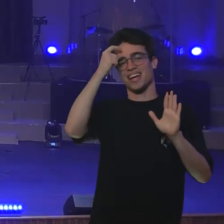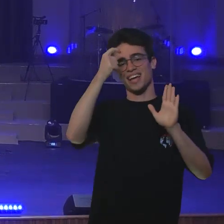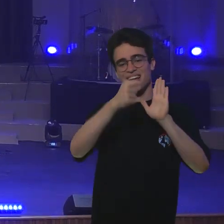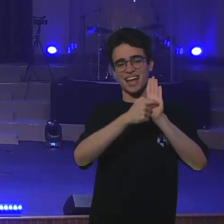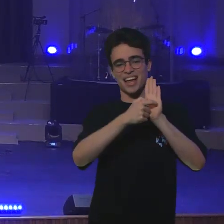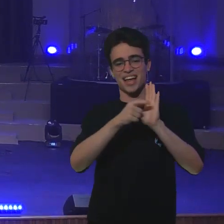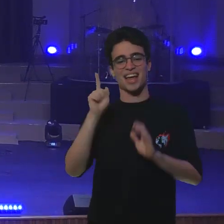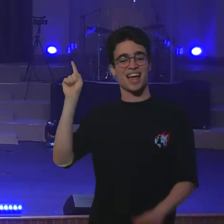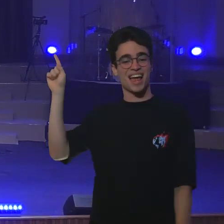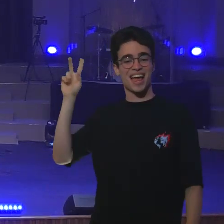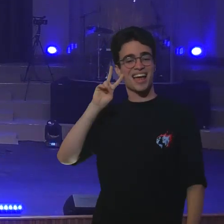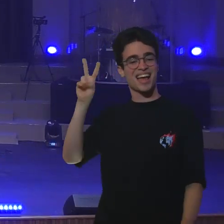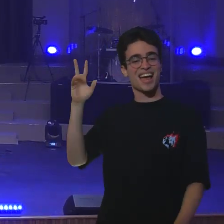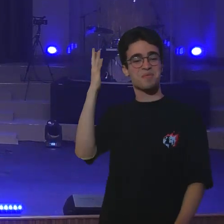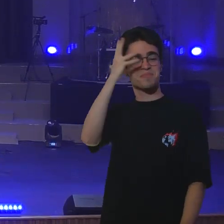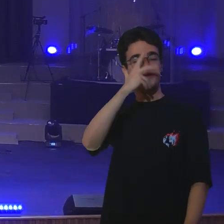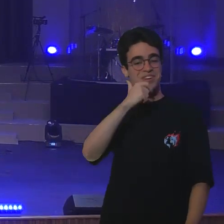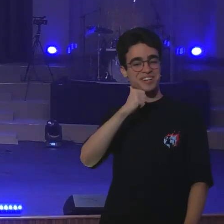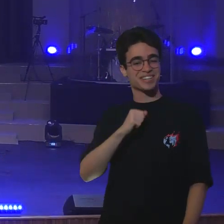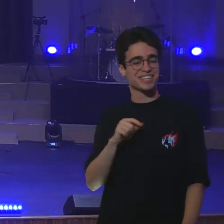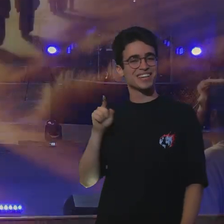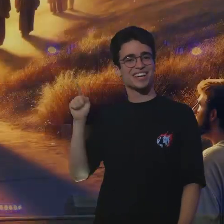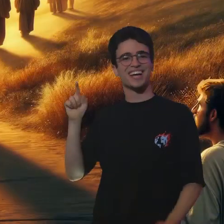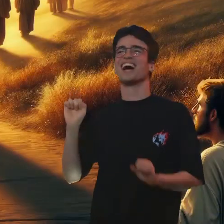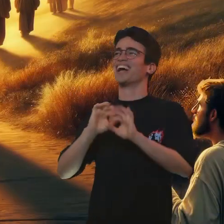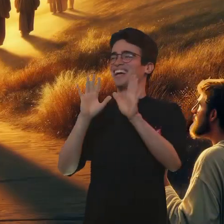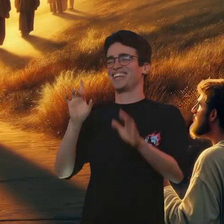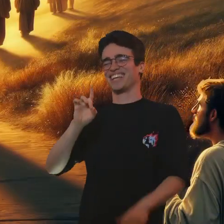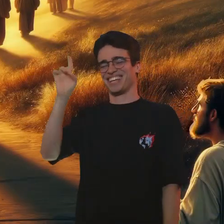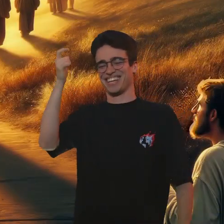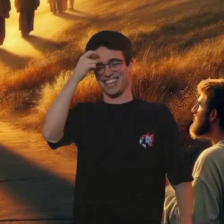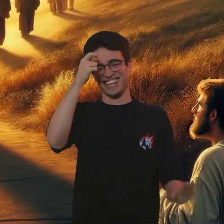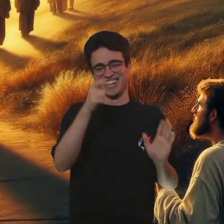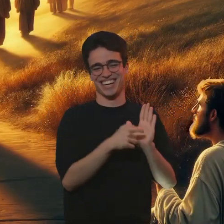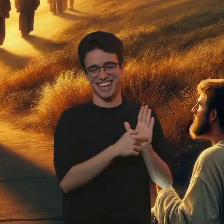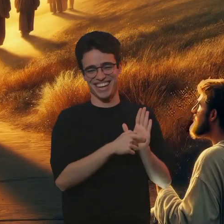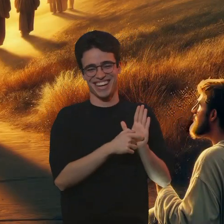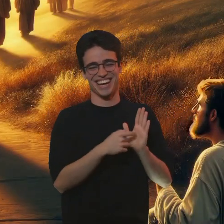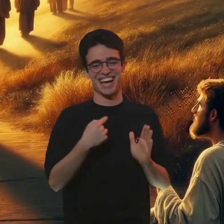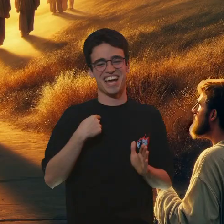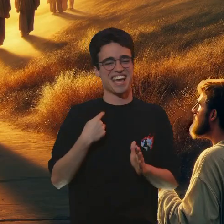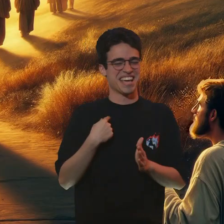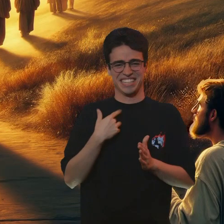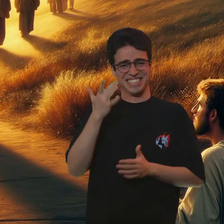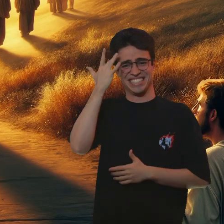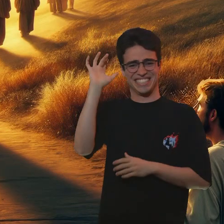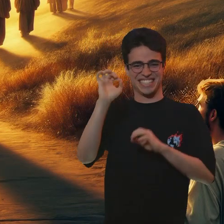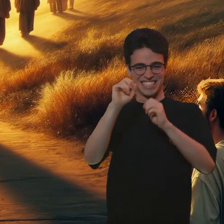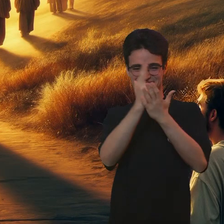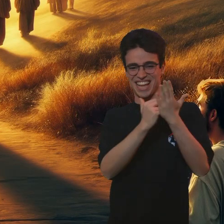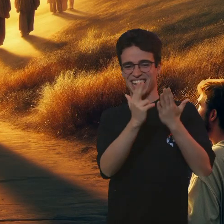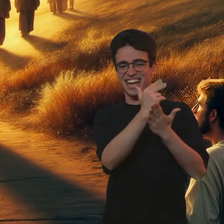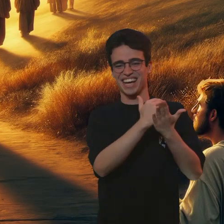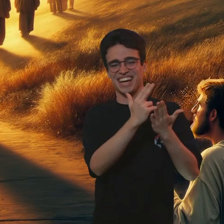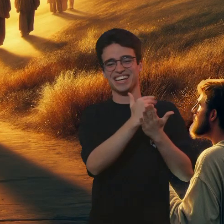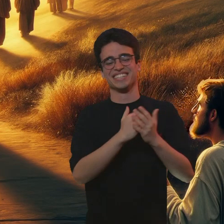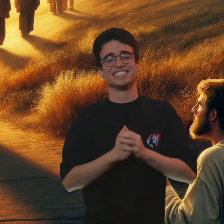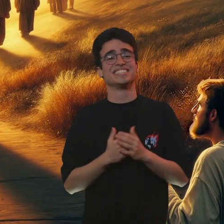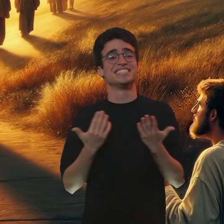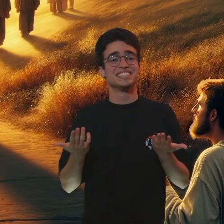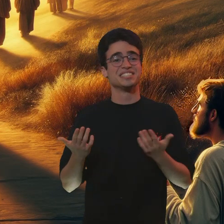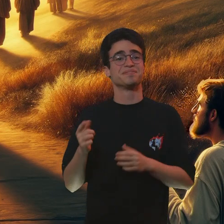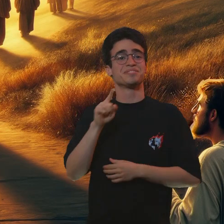ficou bonita. Ficou legal, né? Glória a Deus pela IA. Eu não sei fazer isso não. Então, gente, só